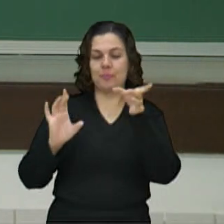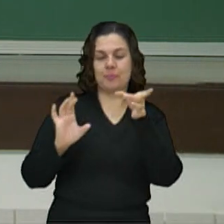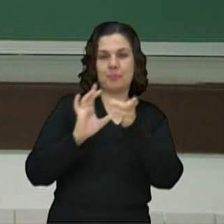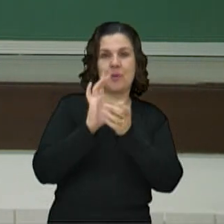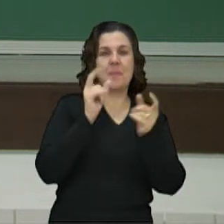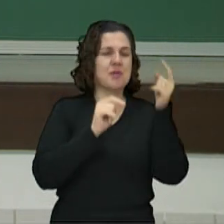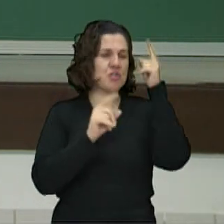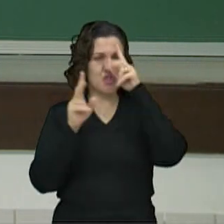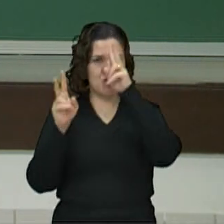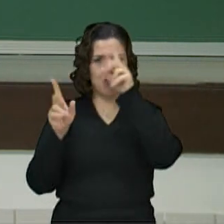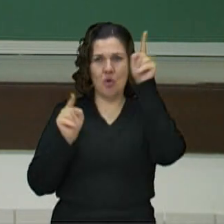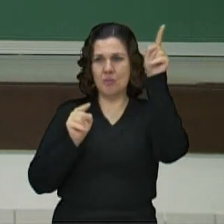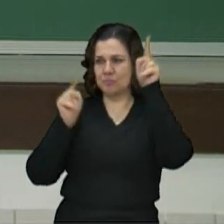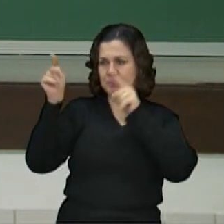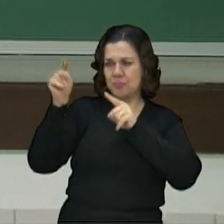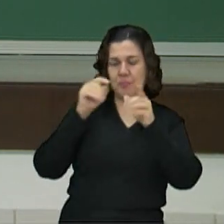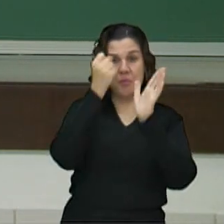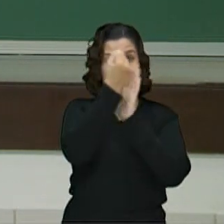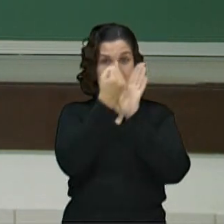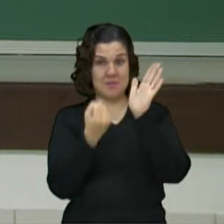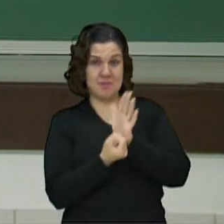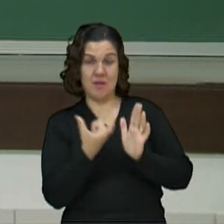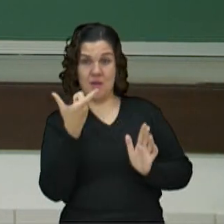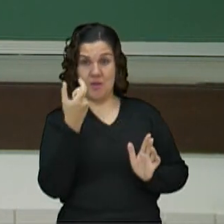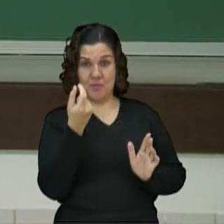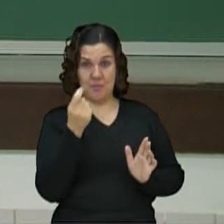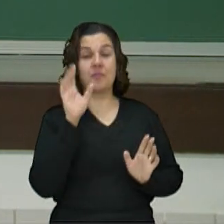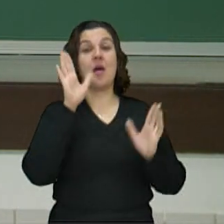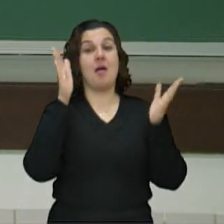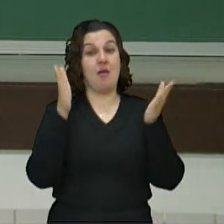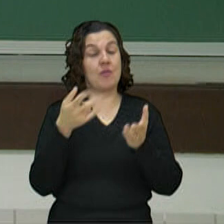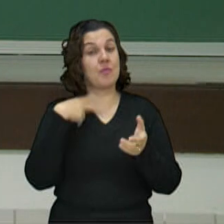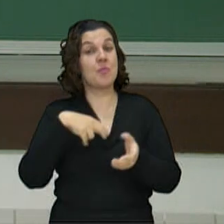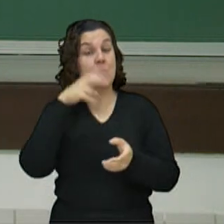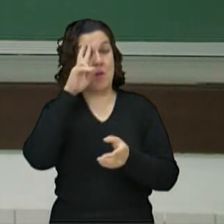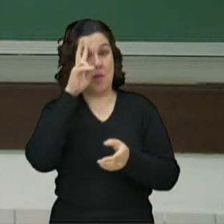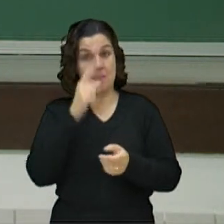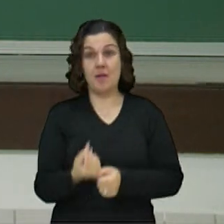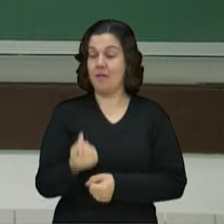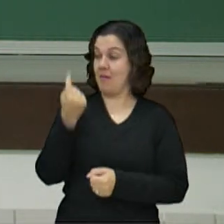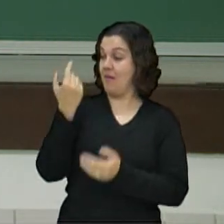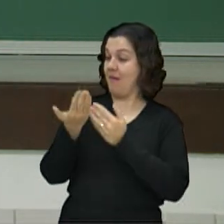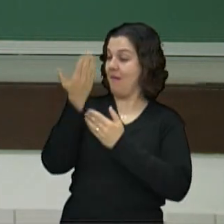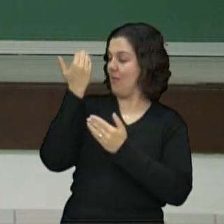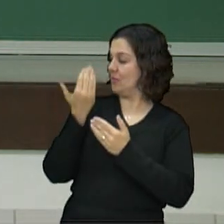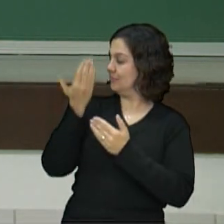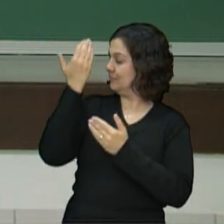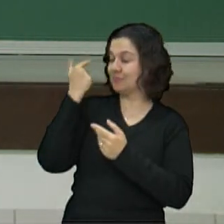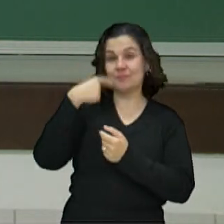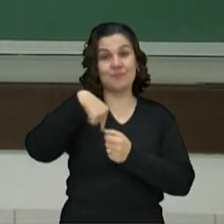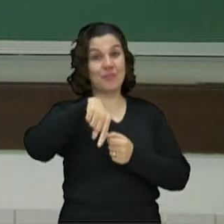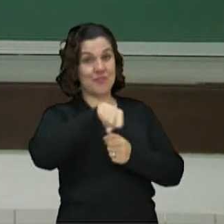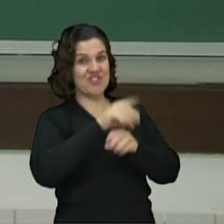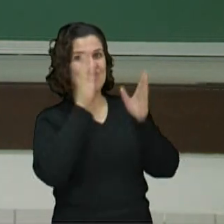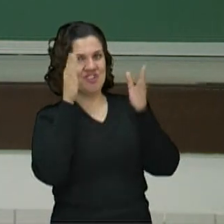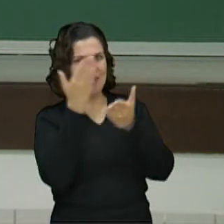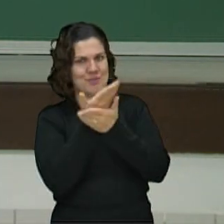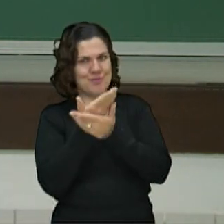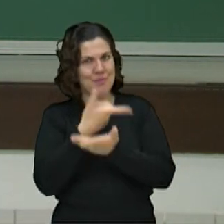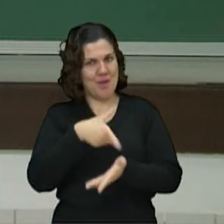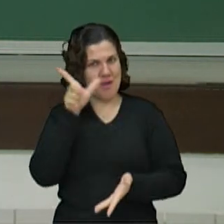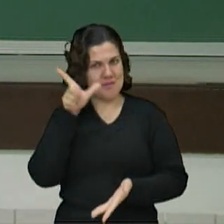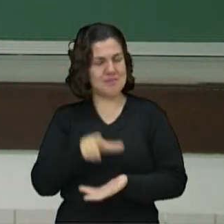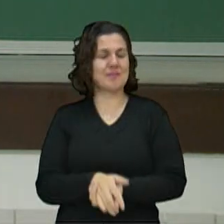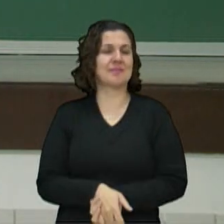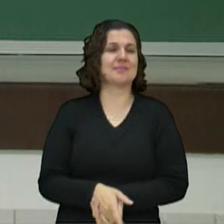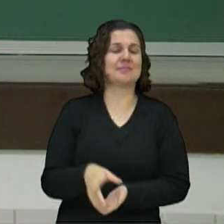da história no século XX? Vamos relembrar aulas anteriores do que você já estudou antes.